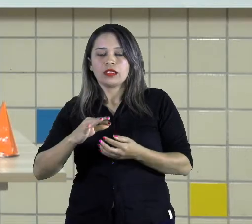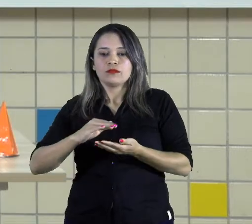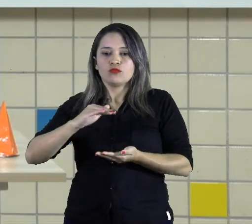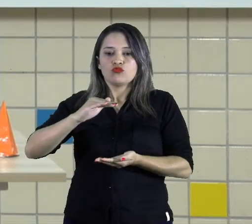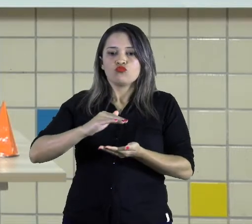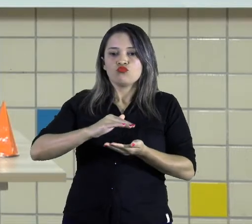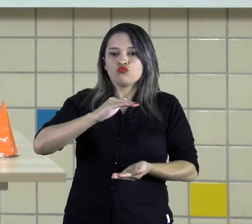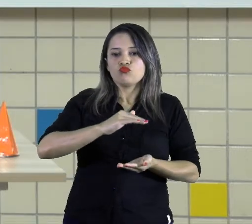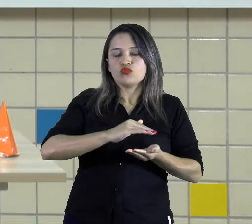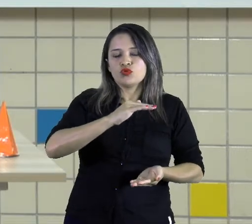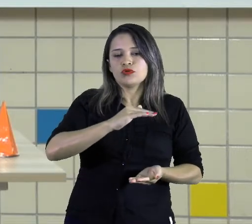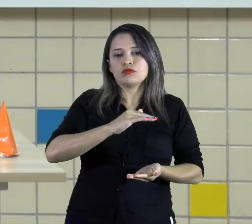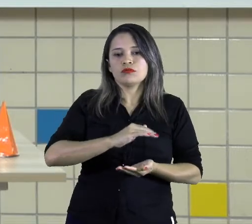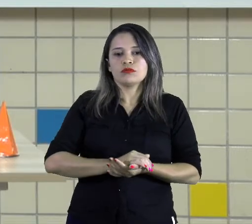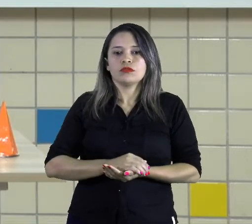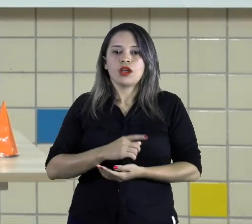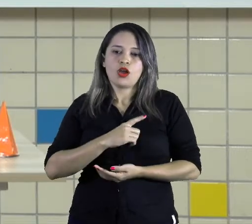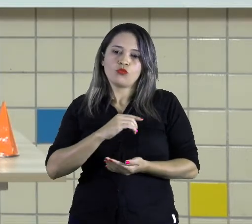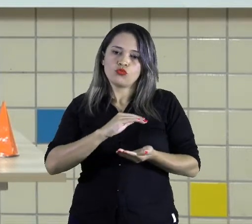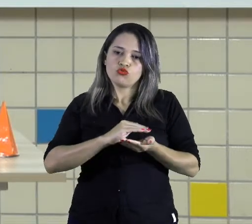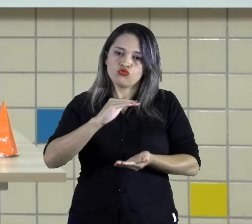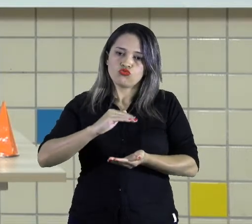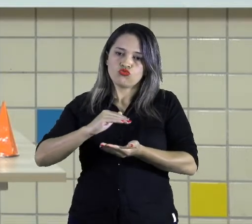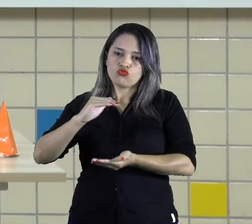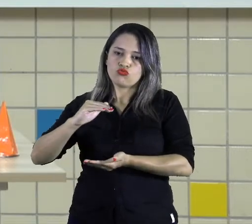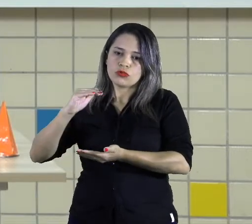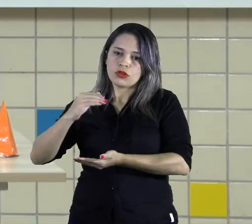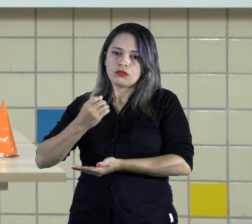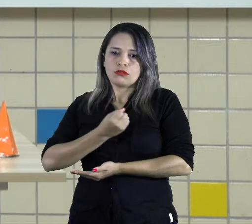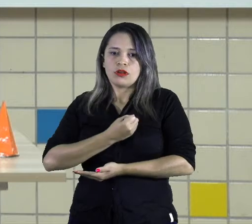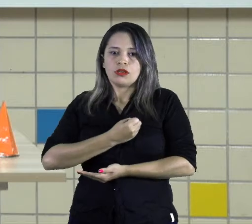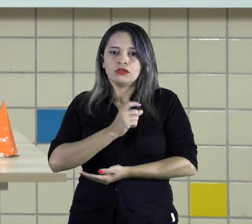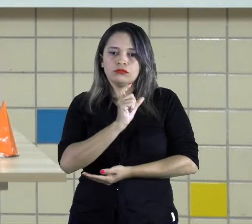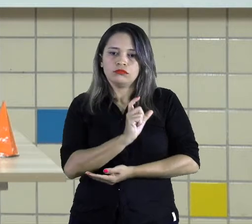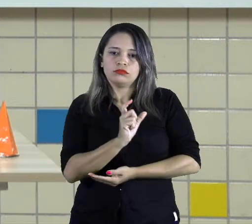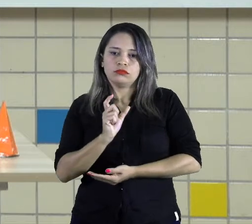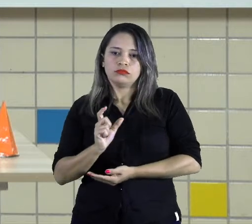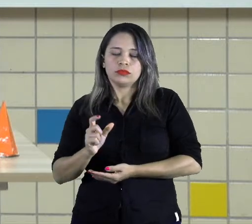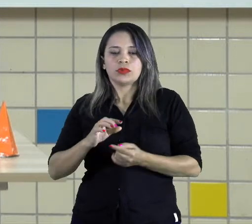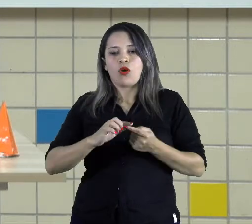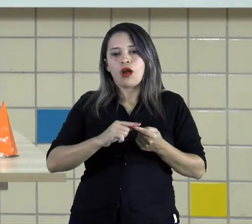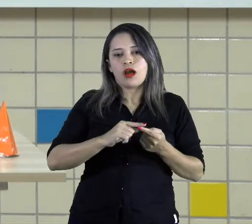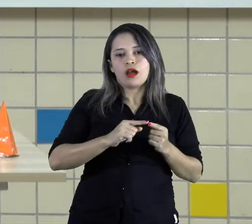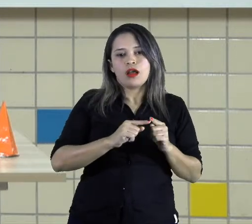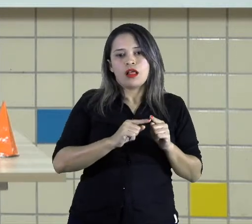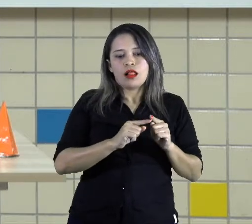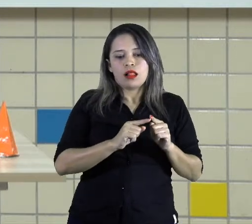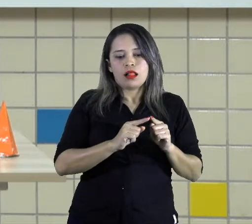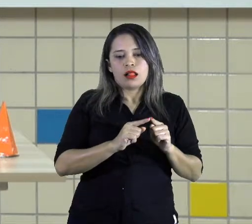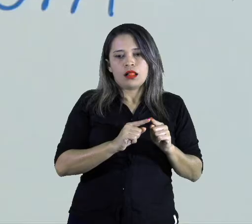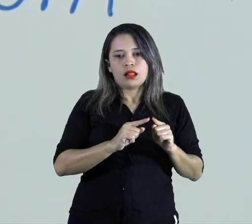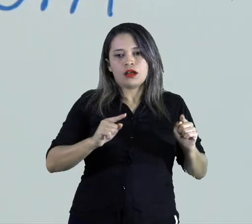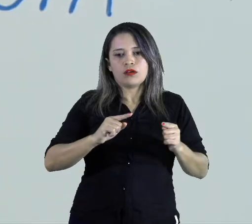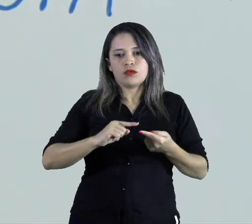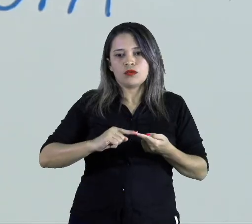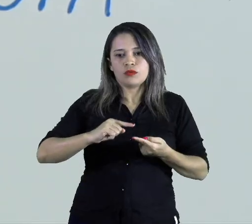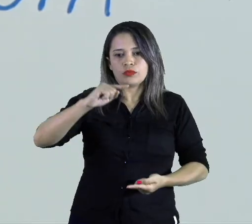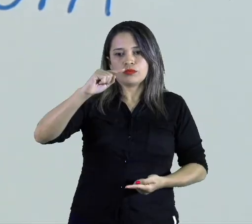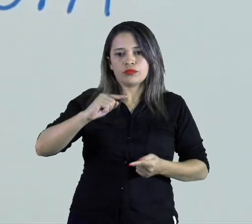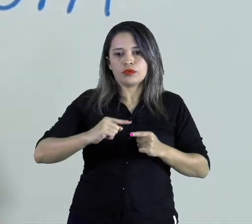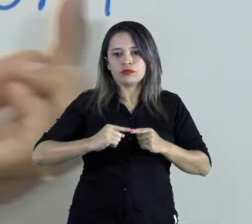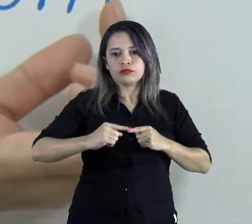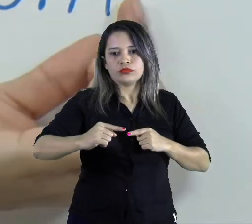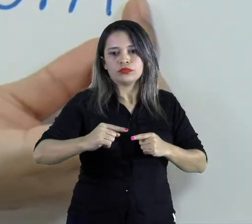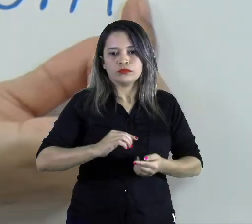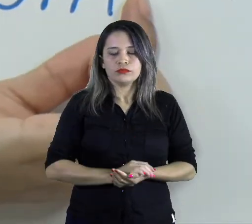medidas, né? Eu medi 3 medidas dele, ó, altura, largura, comprimento e